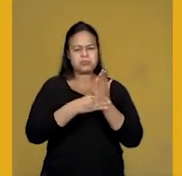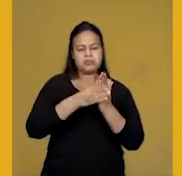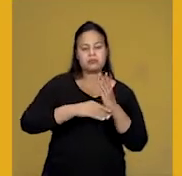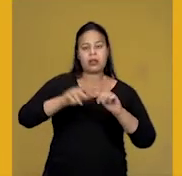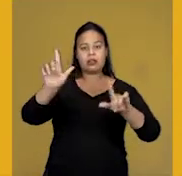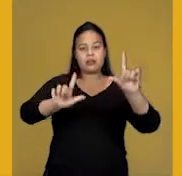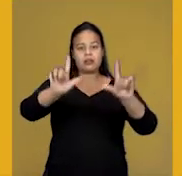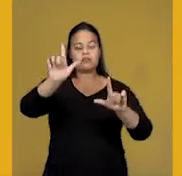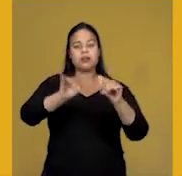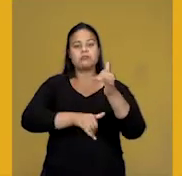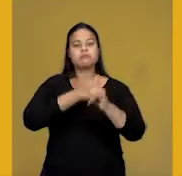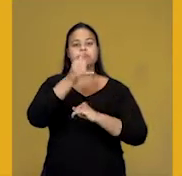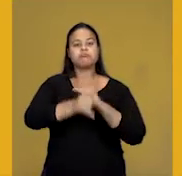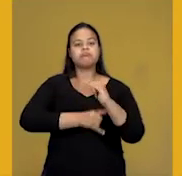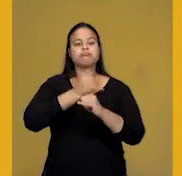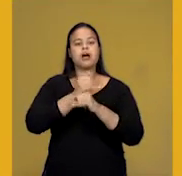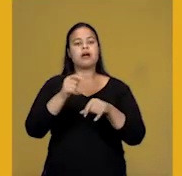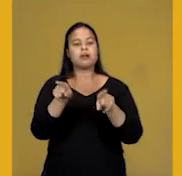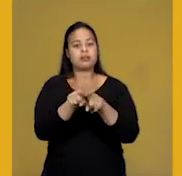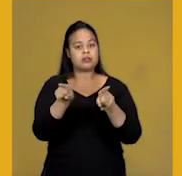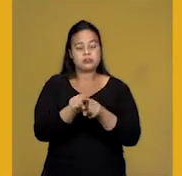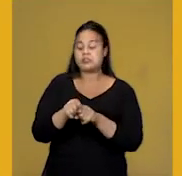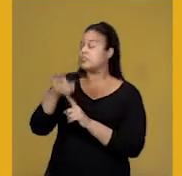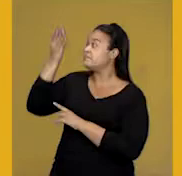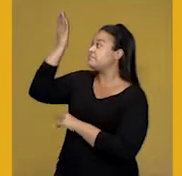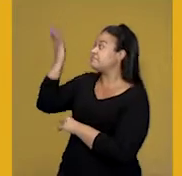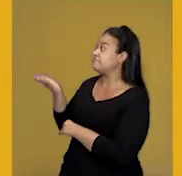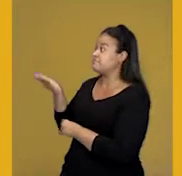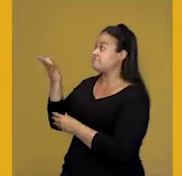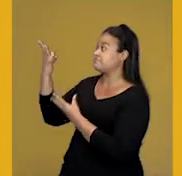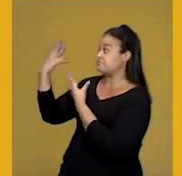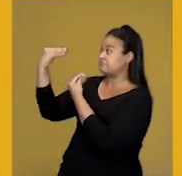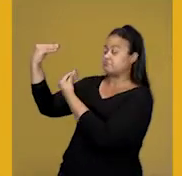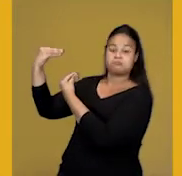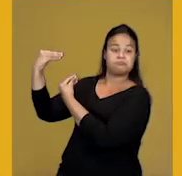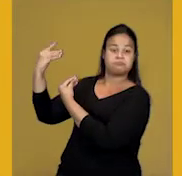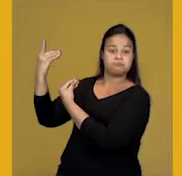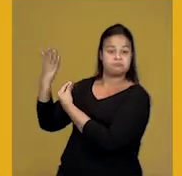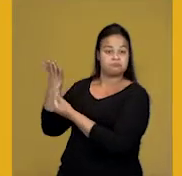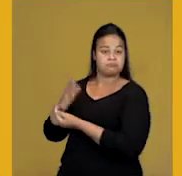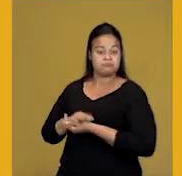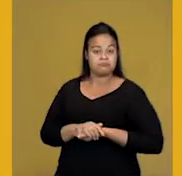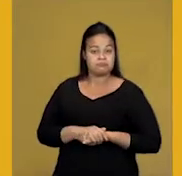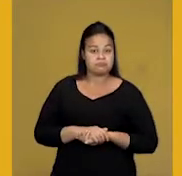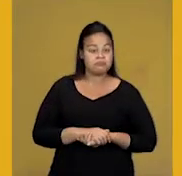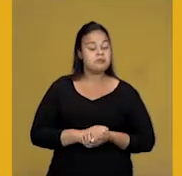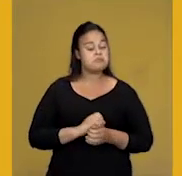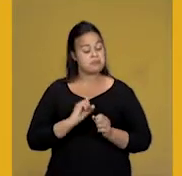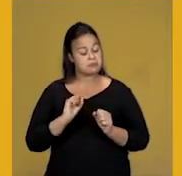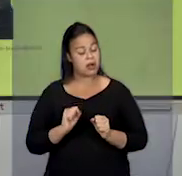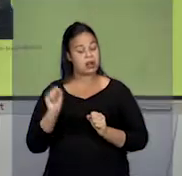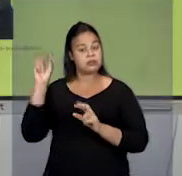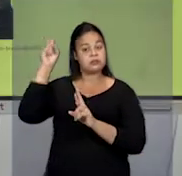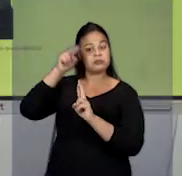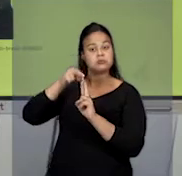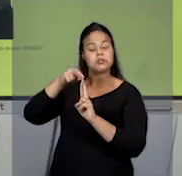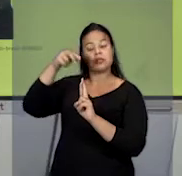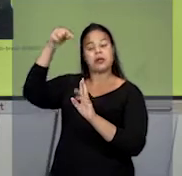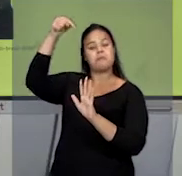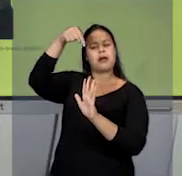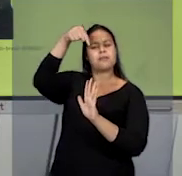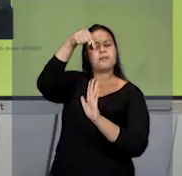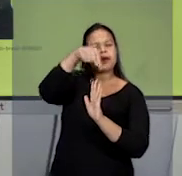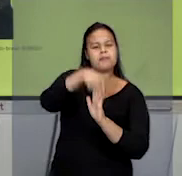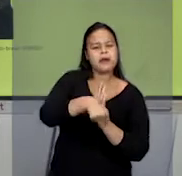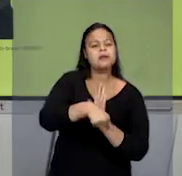na televisão, na internet. E essa foto dele aqui pode ser representada tem